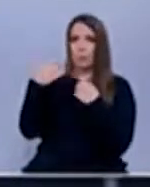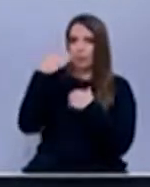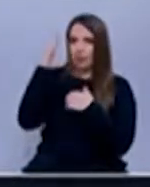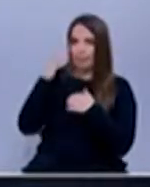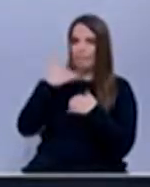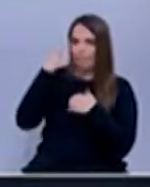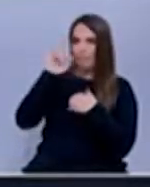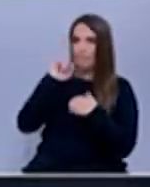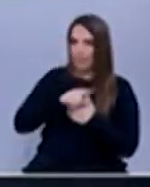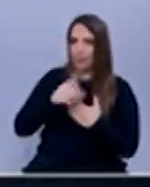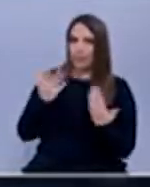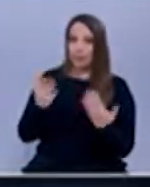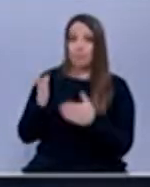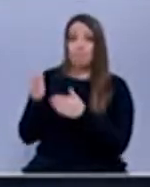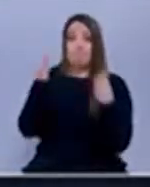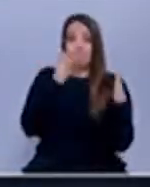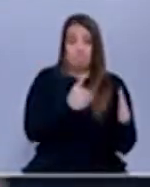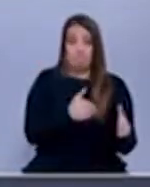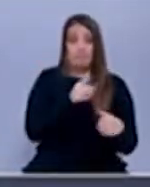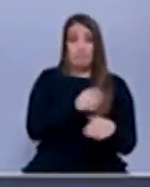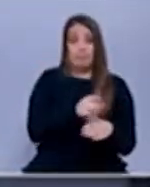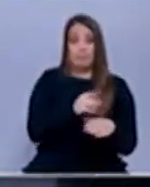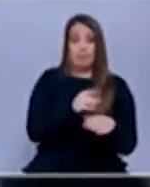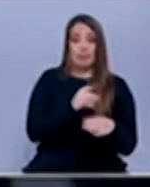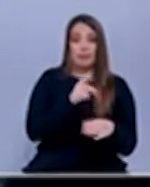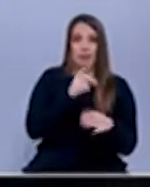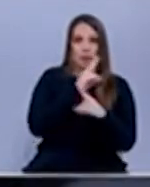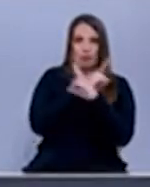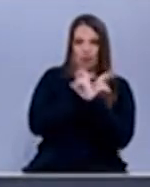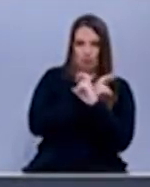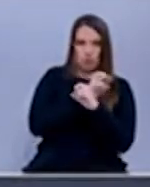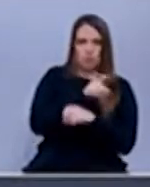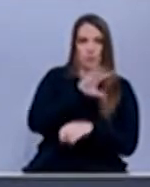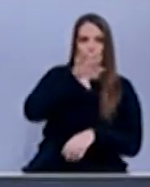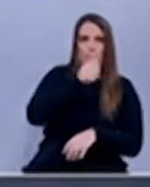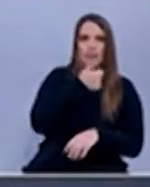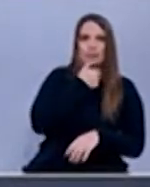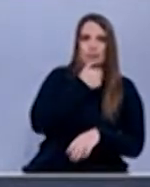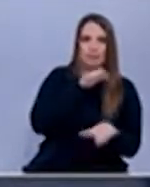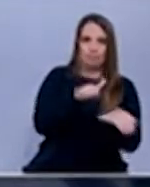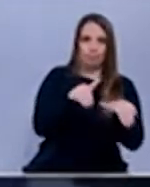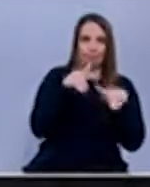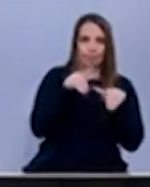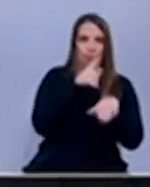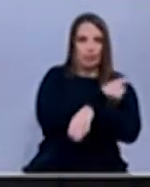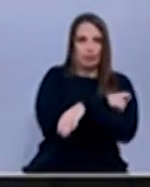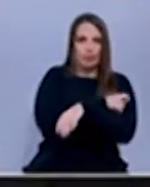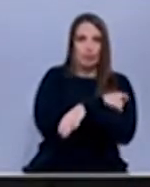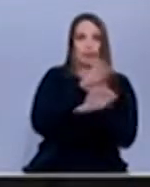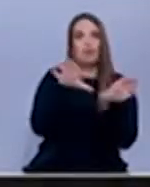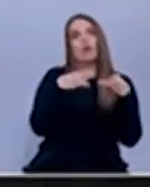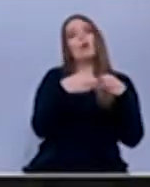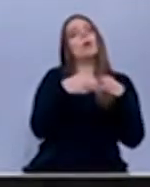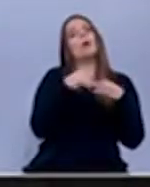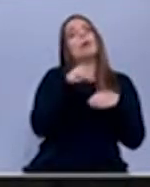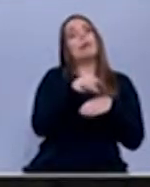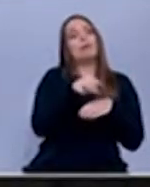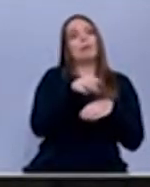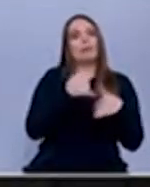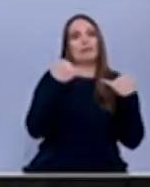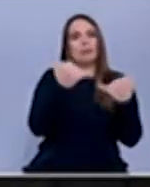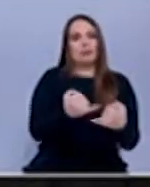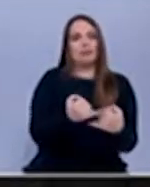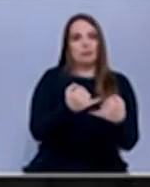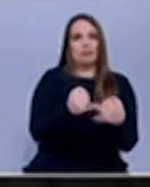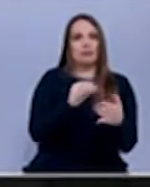mais velhos. Do lado oposto está a Áustria. O país decidiu suspender a vacinação com a imunidade da AstraZeneca, depois de